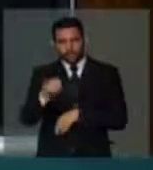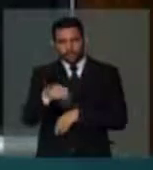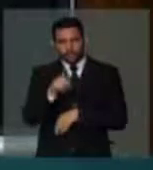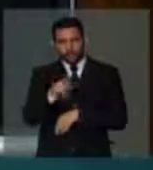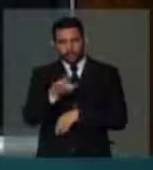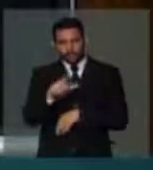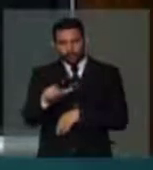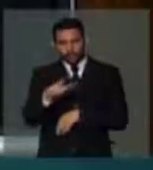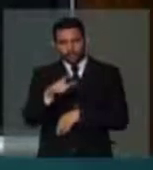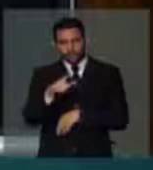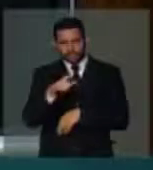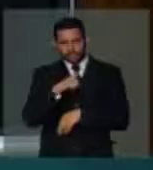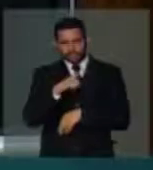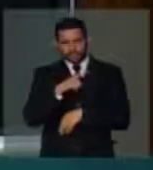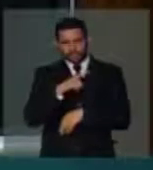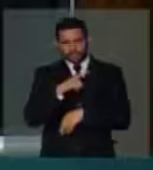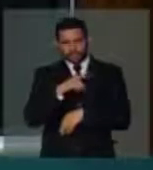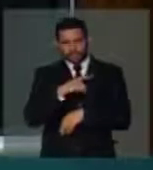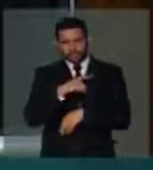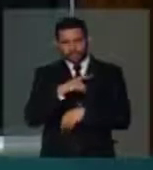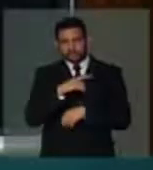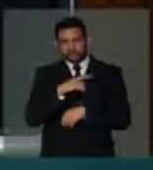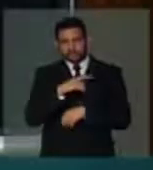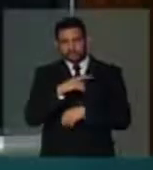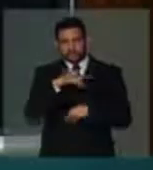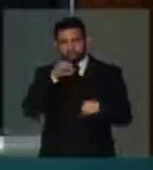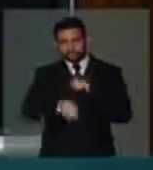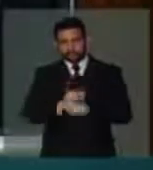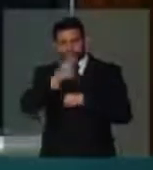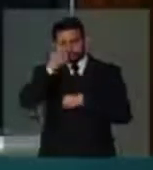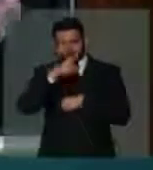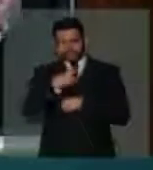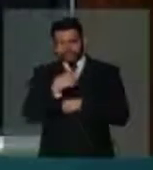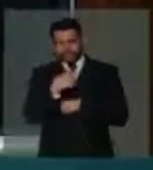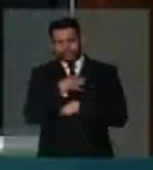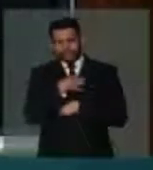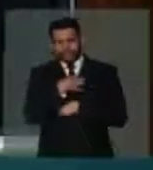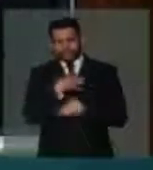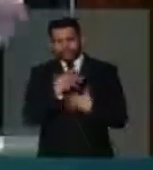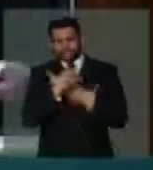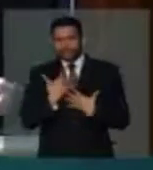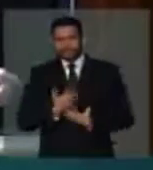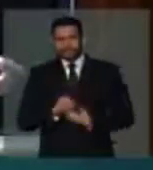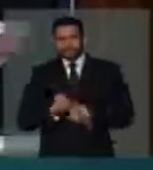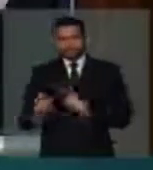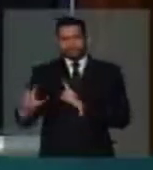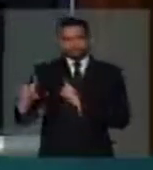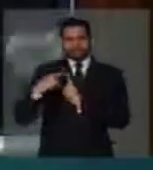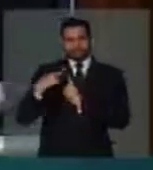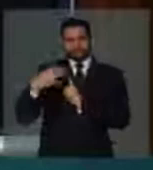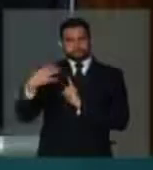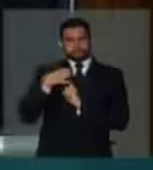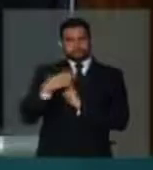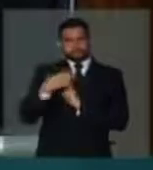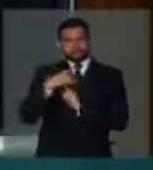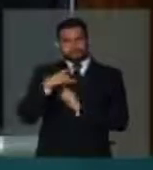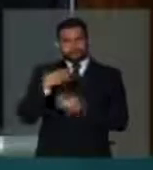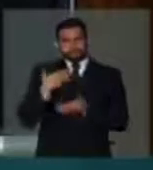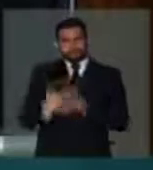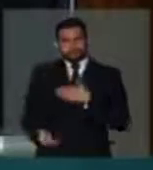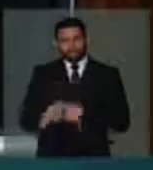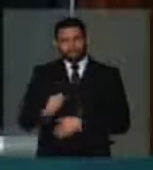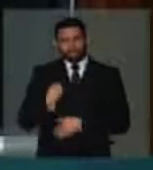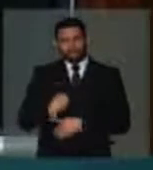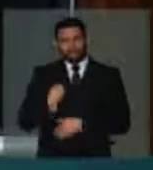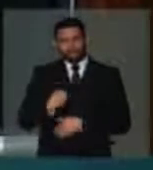Kaiowás que se suicidaram por não suportarem a pressão, a perda de